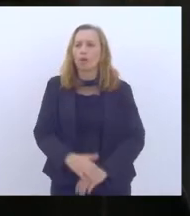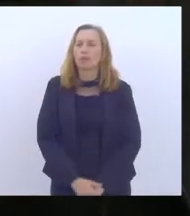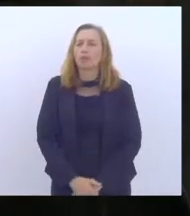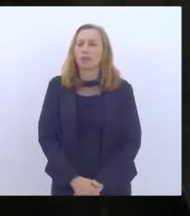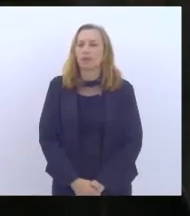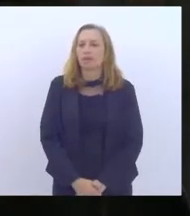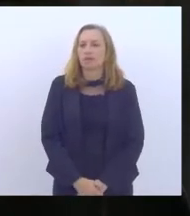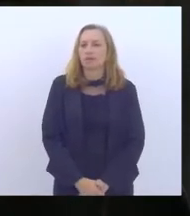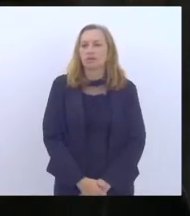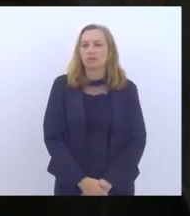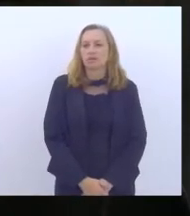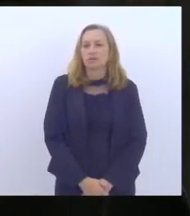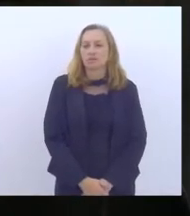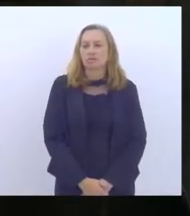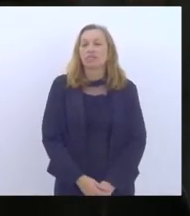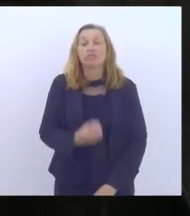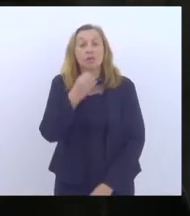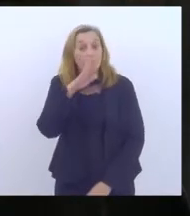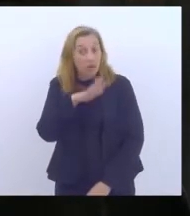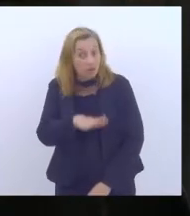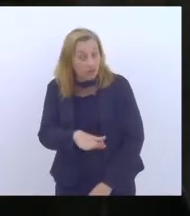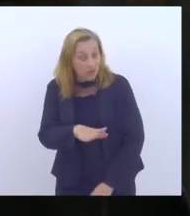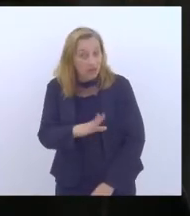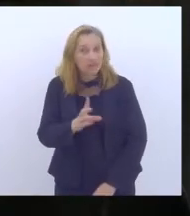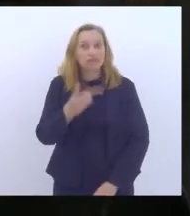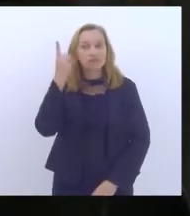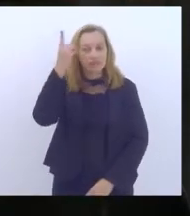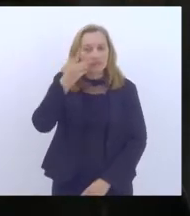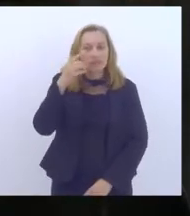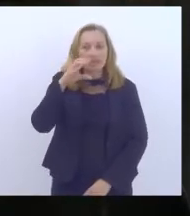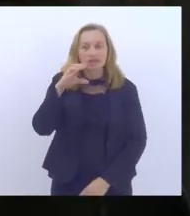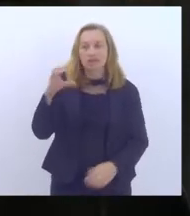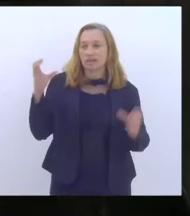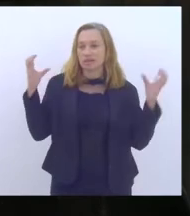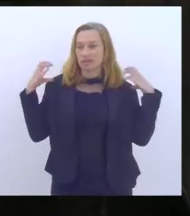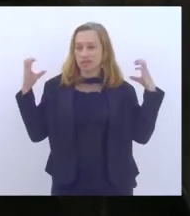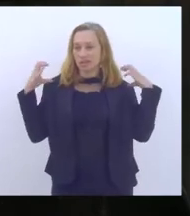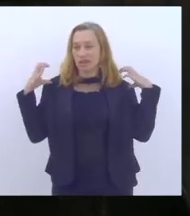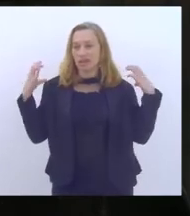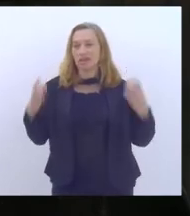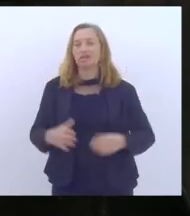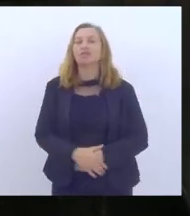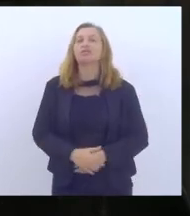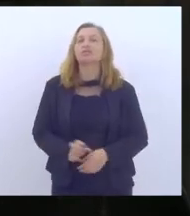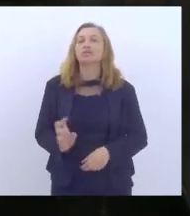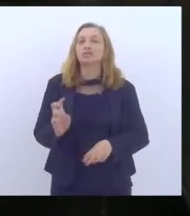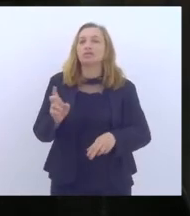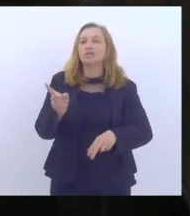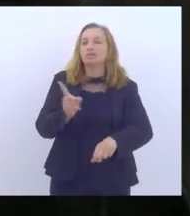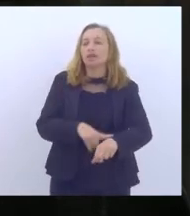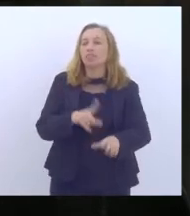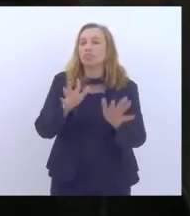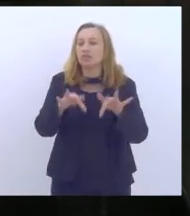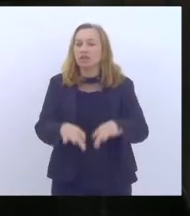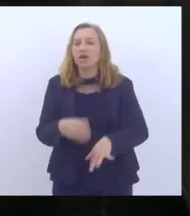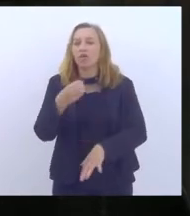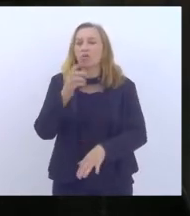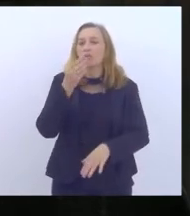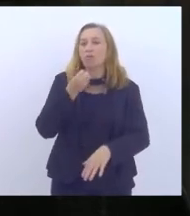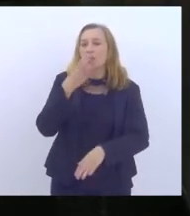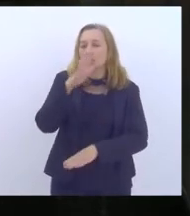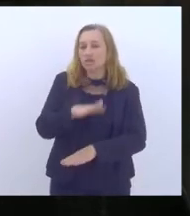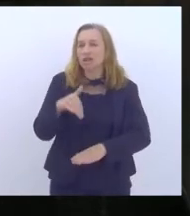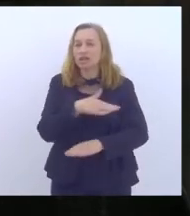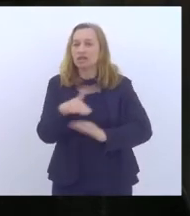o mapa Boa tarde Deputado é Célia Jordão que está presidindo o expediente final Boa